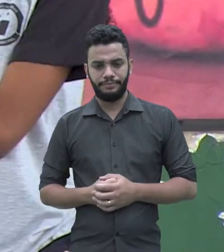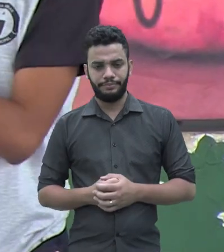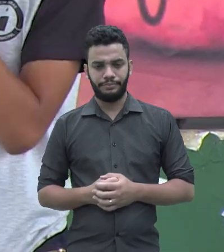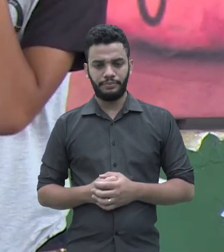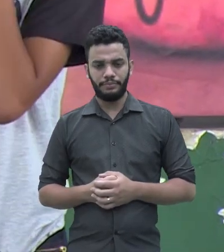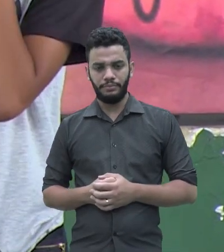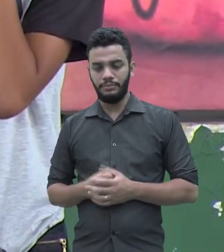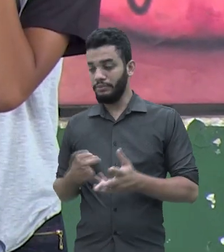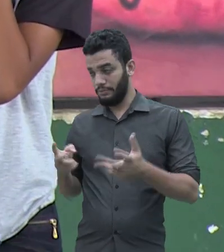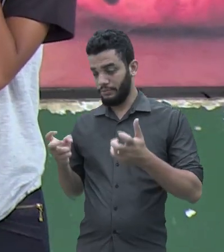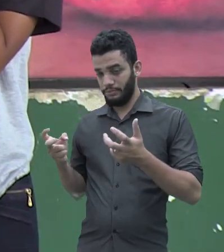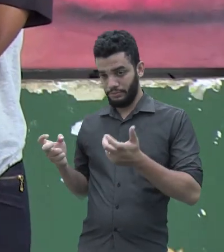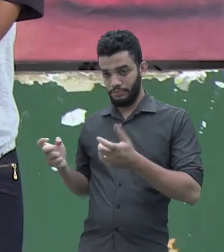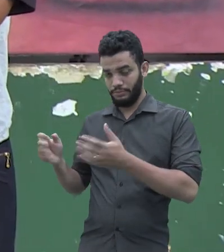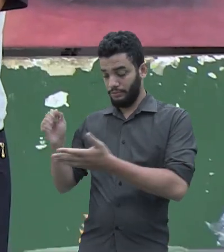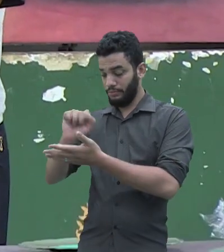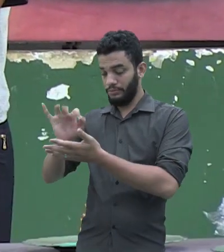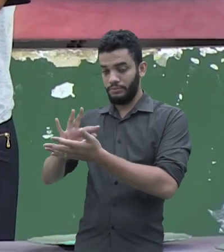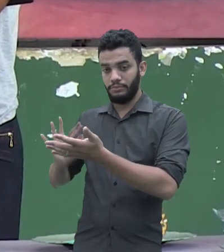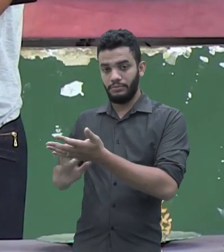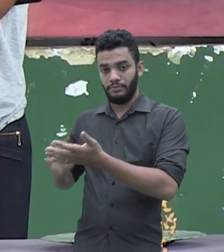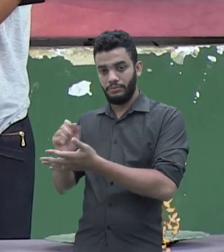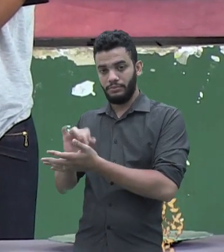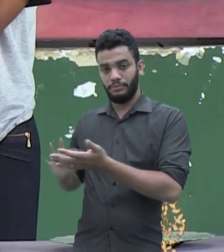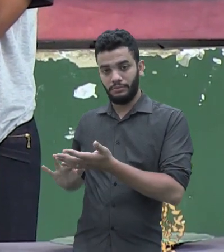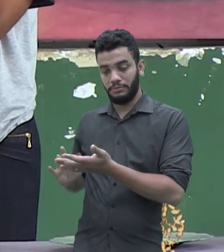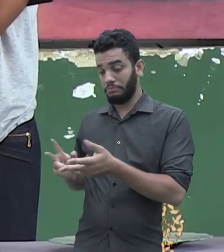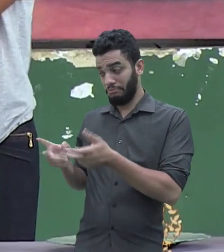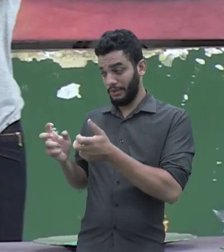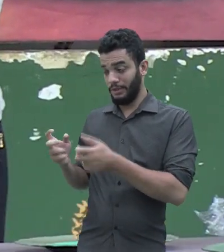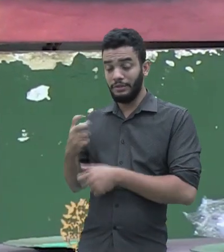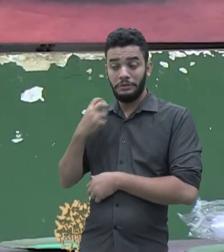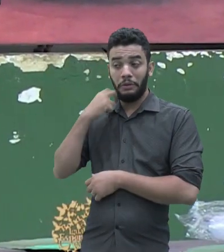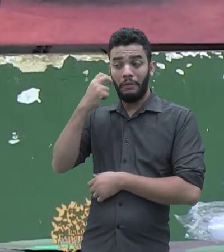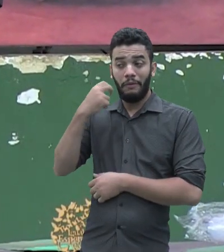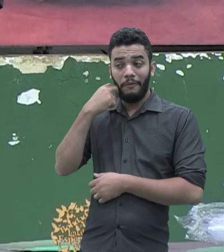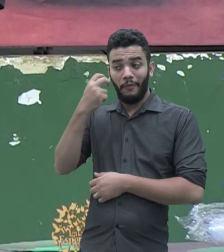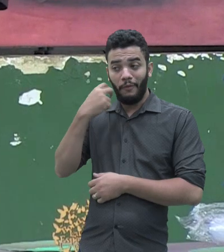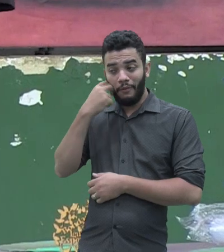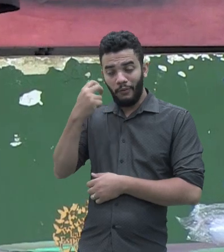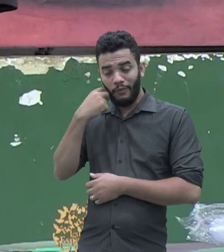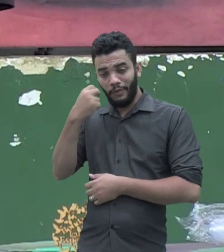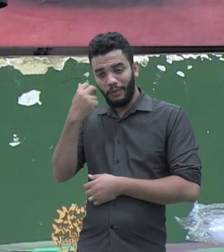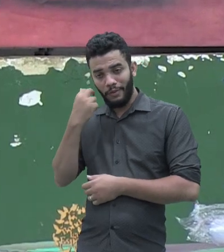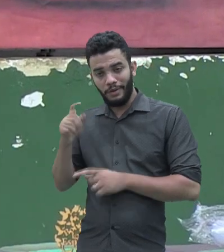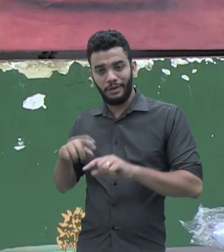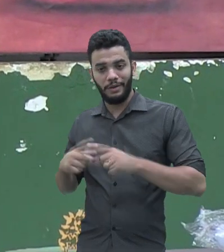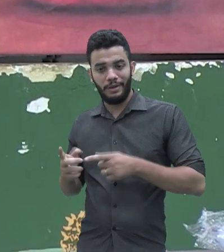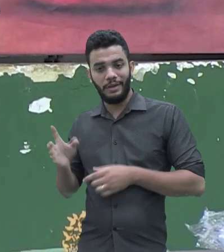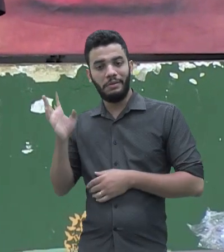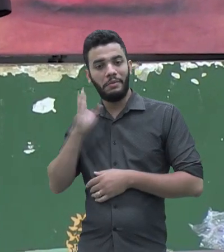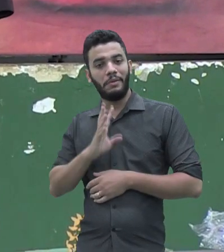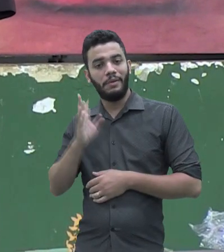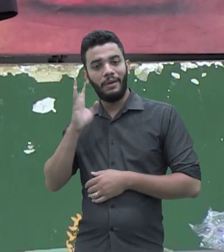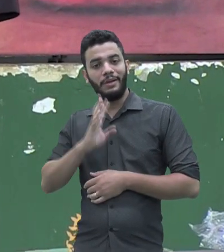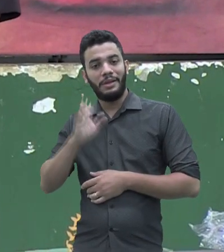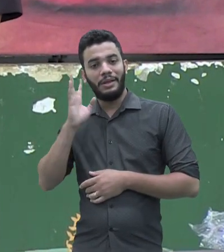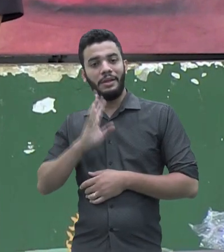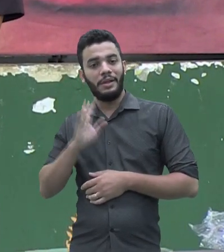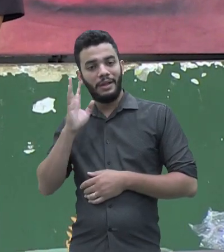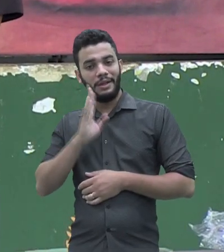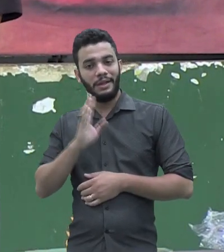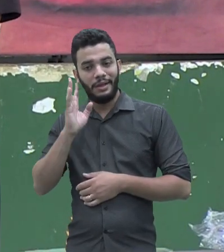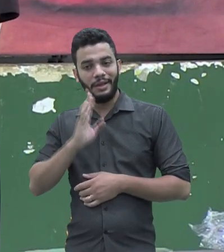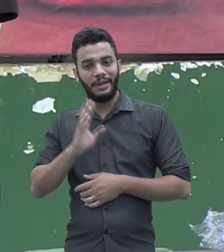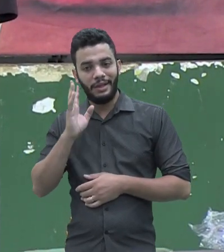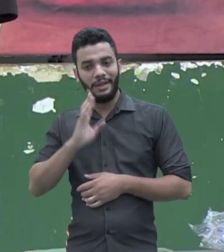que fez, né? Gente, eles estão muito tímidos, mas ontem eles treinaram e ficaram muito bacana, né? Porque os anos finais realmente eles têm mais